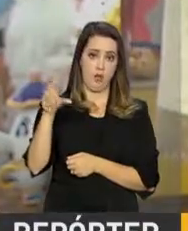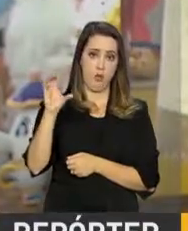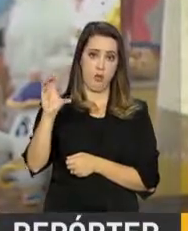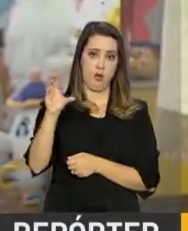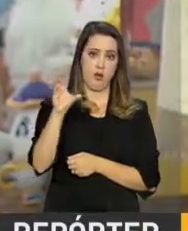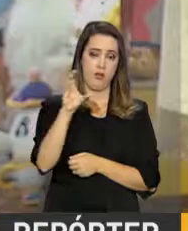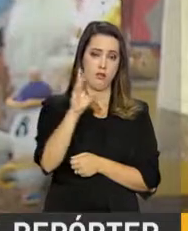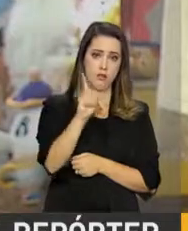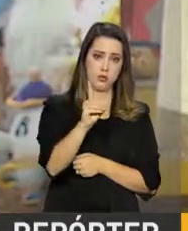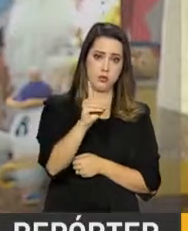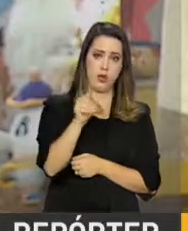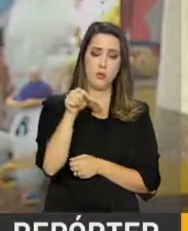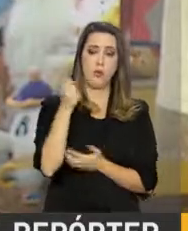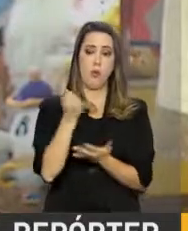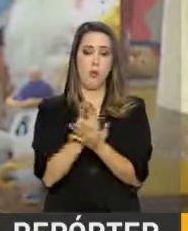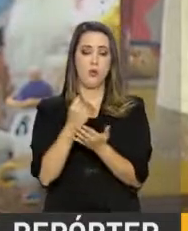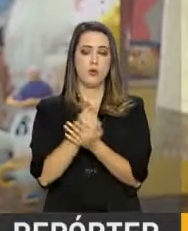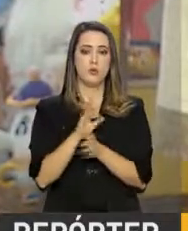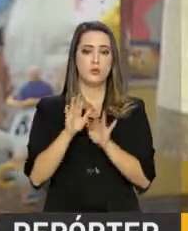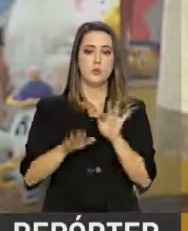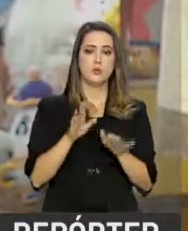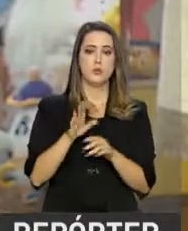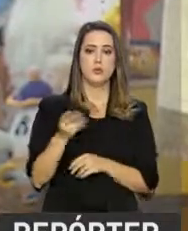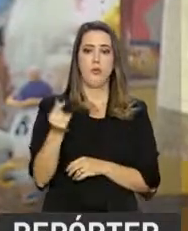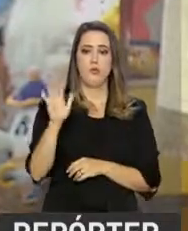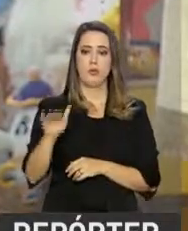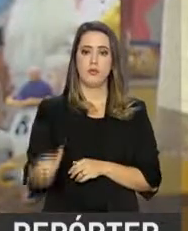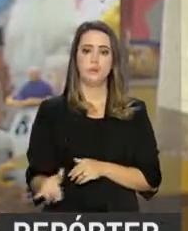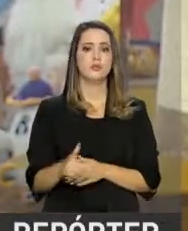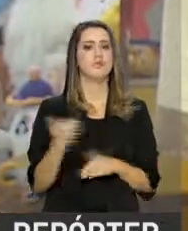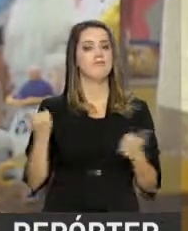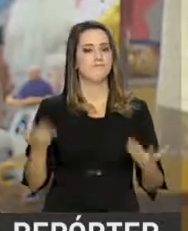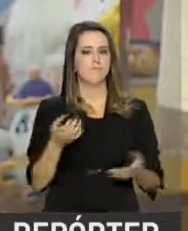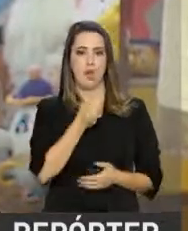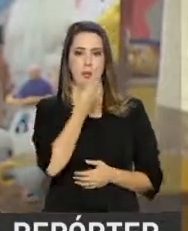economia de você estar comprando um produto, às vezes até com desconto maior. Então vale a pena, sim.